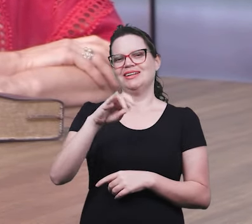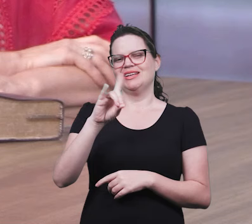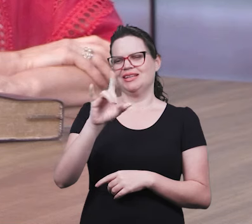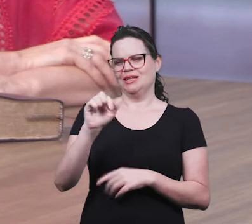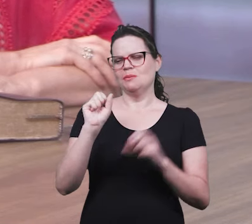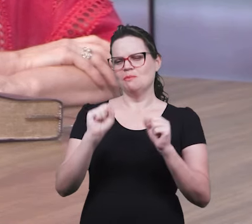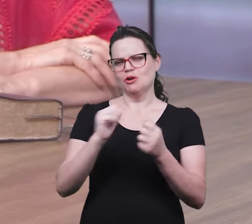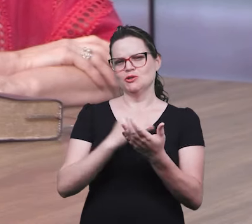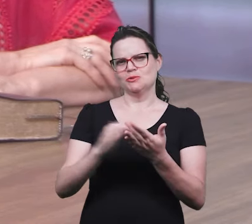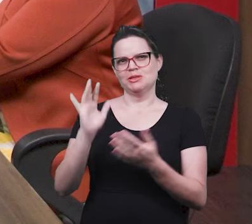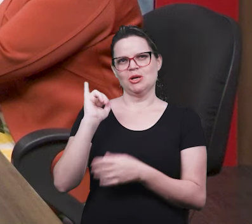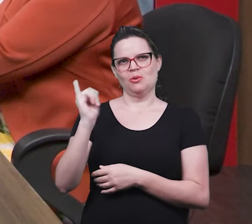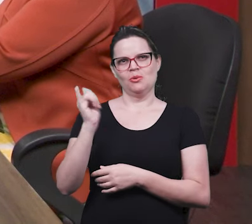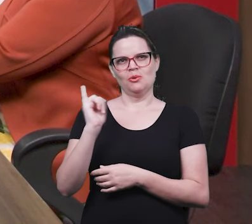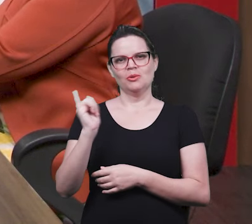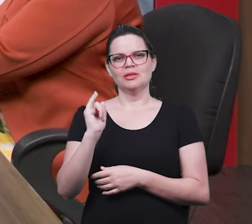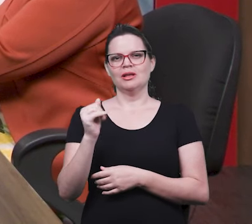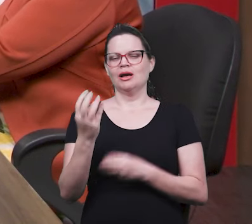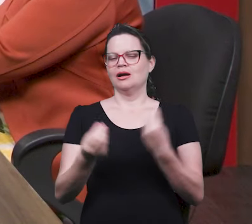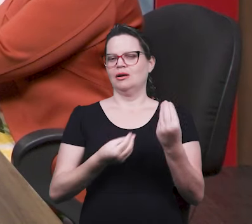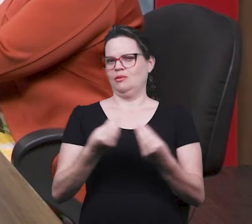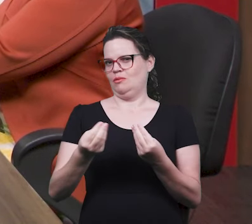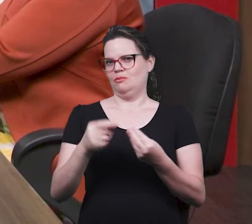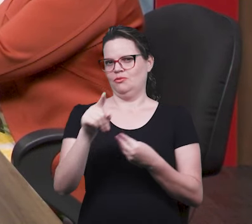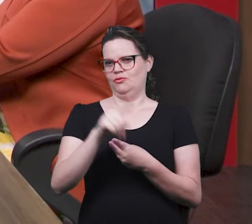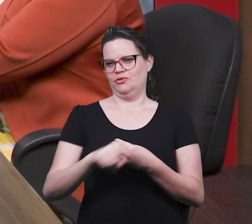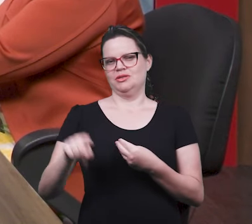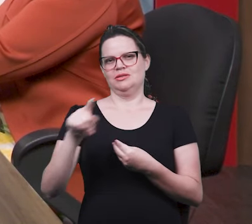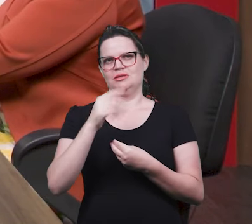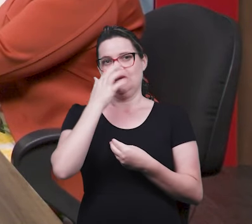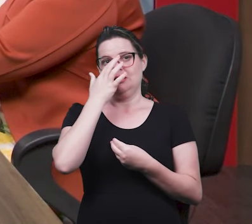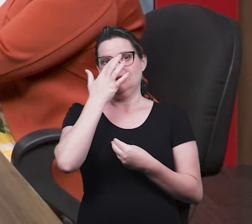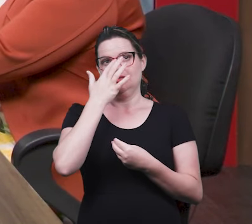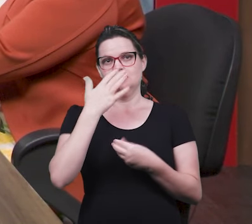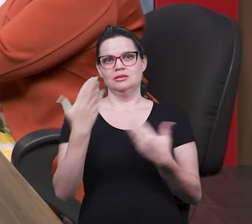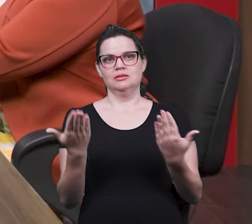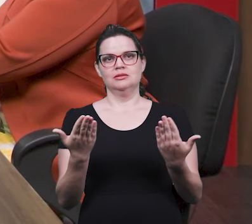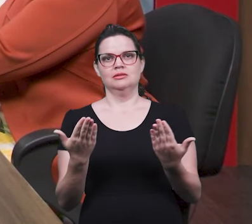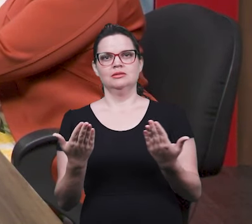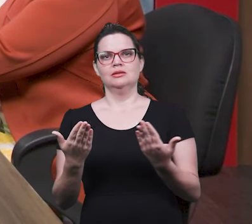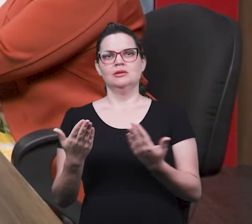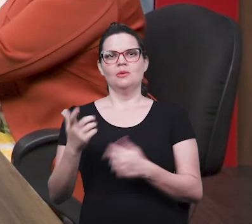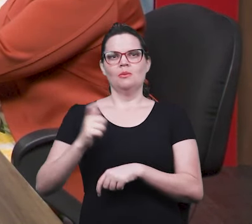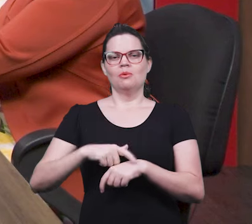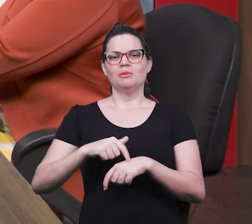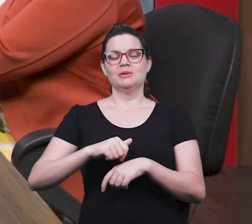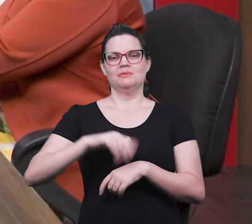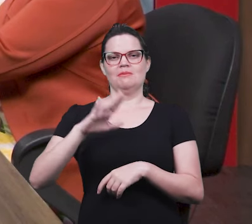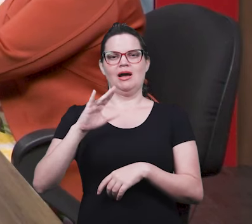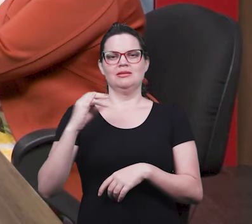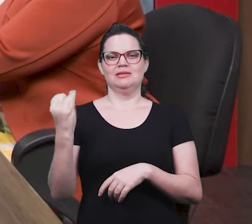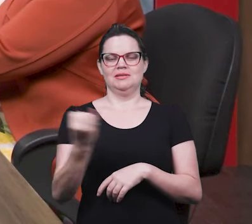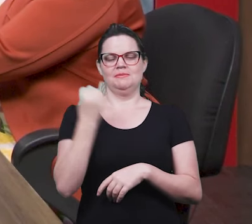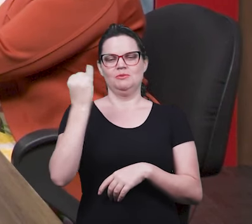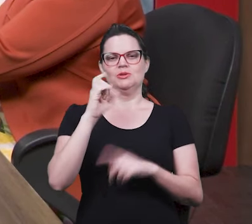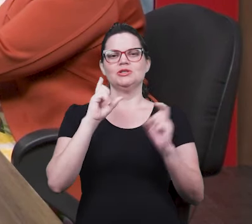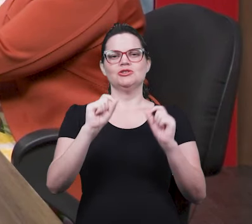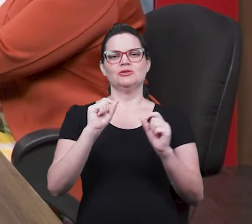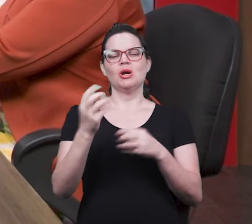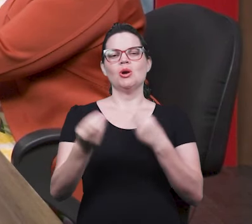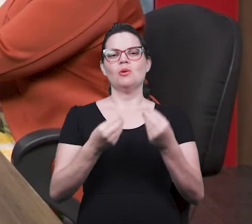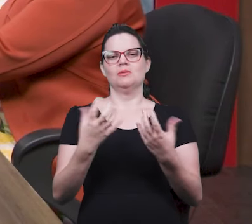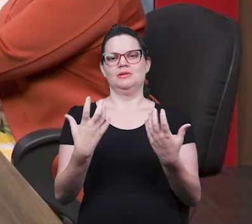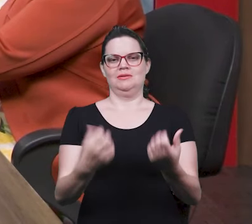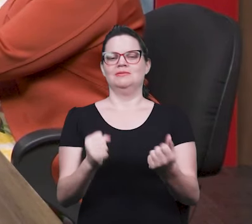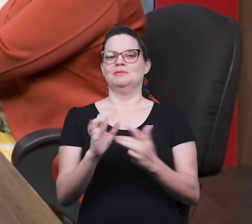Comecem contando de onde vocês são e como vocês tiveram o encontro mais importante da nossa vida, que é o encontro com o